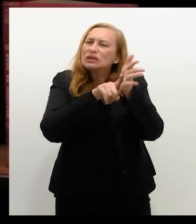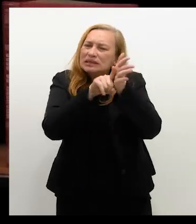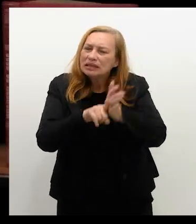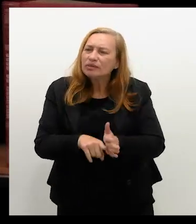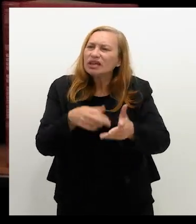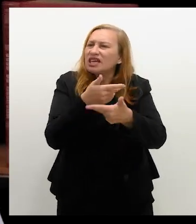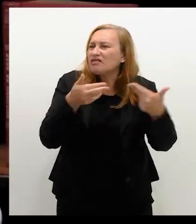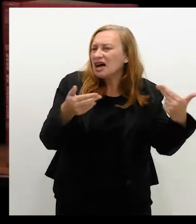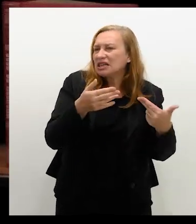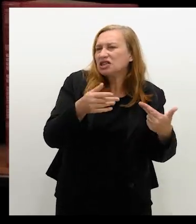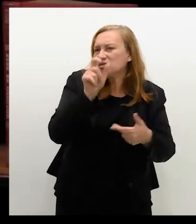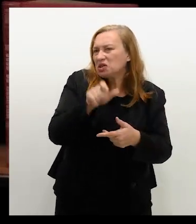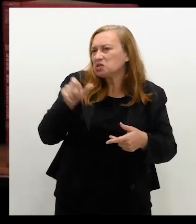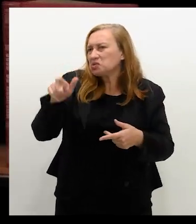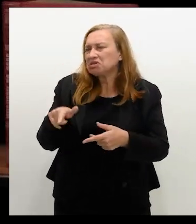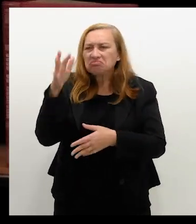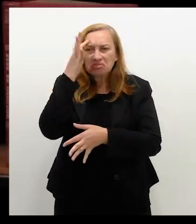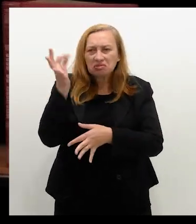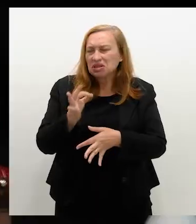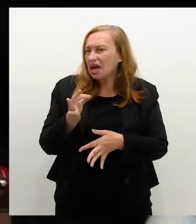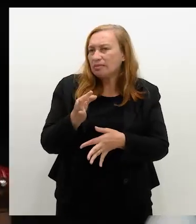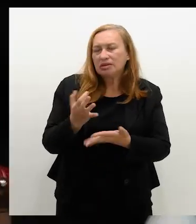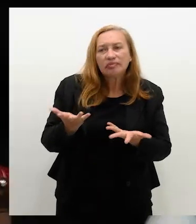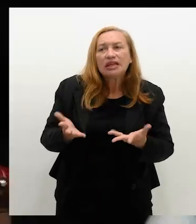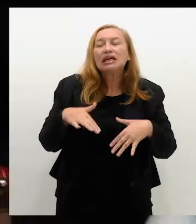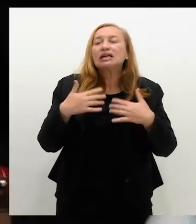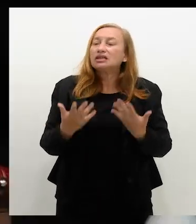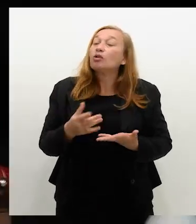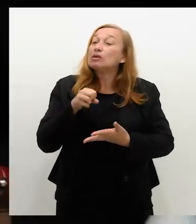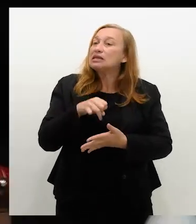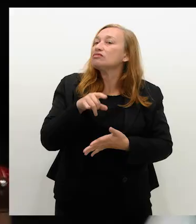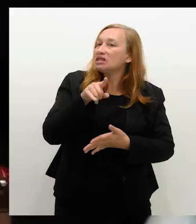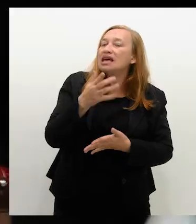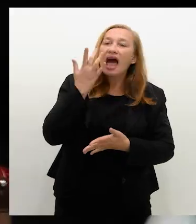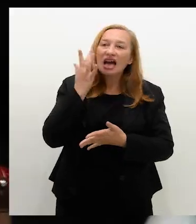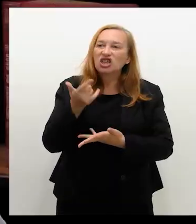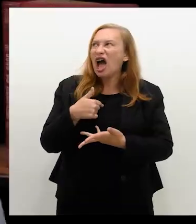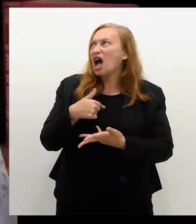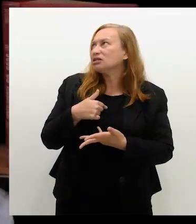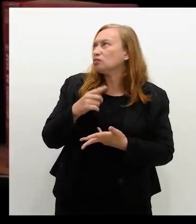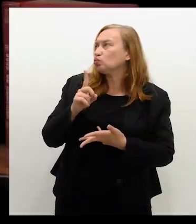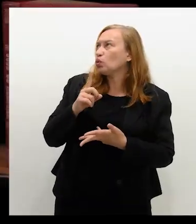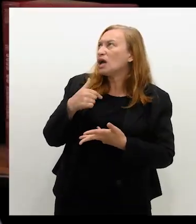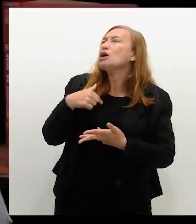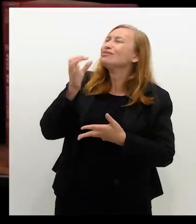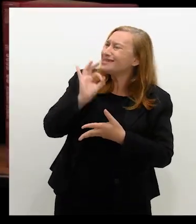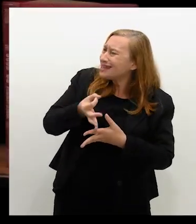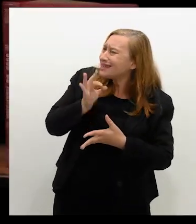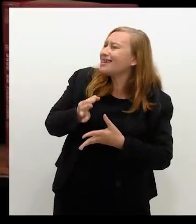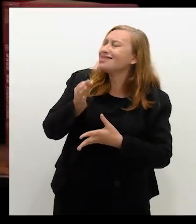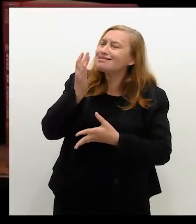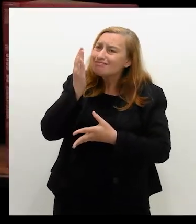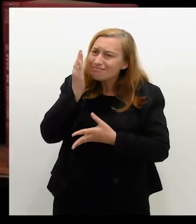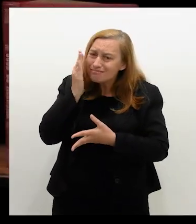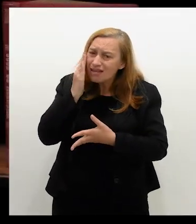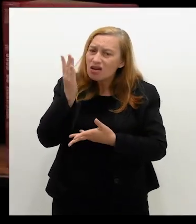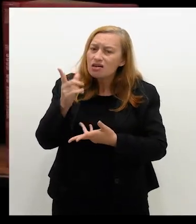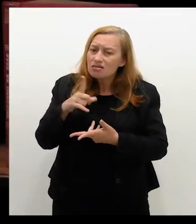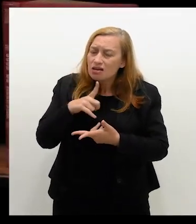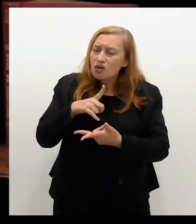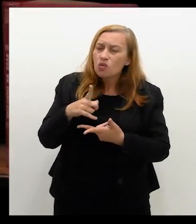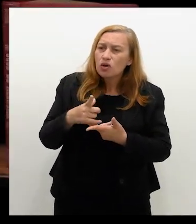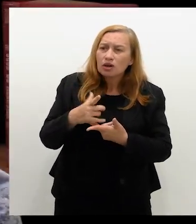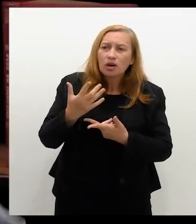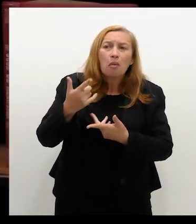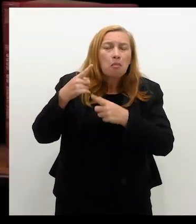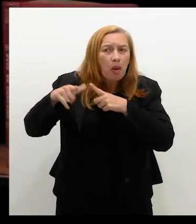muitas pessoas não sabem, desconhecem que existe, né? Então, se você acha, não, eu tenho certeza que eu tenho algum problema na minha